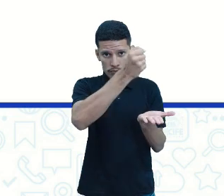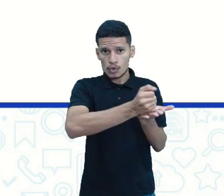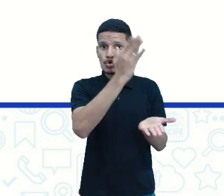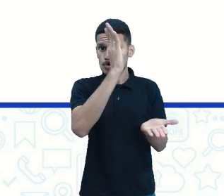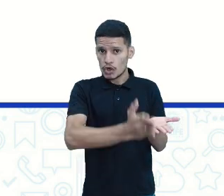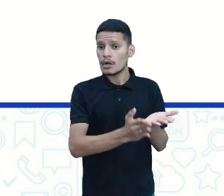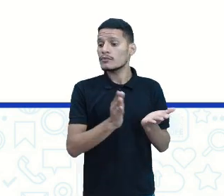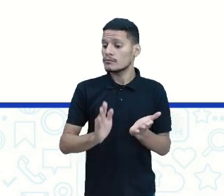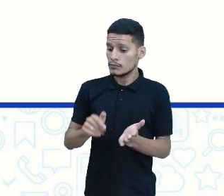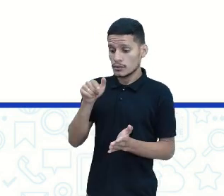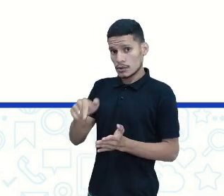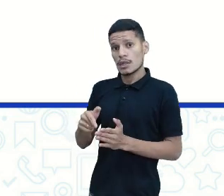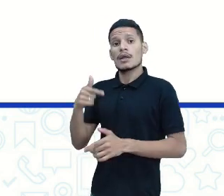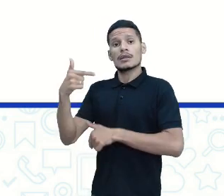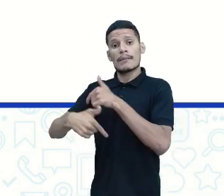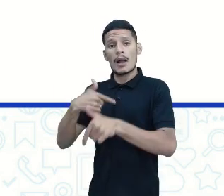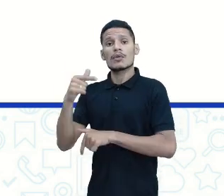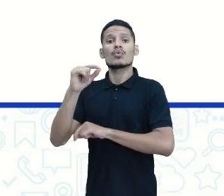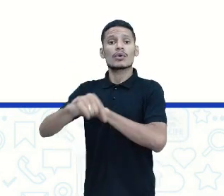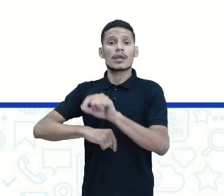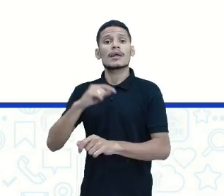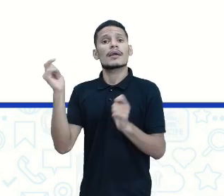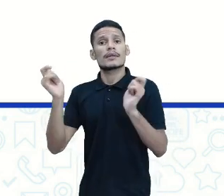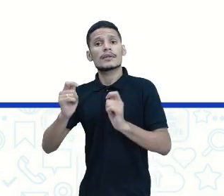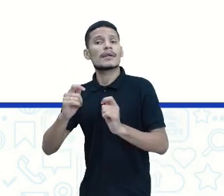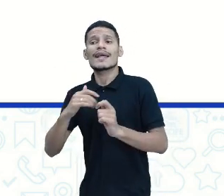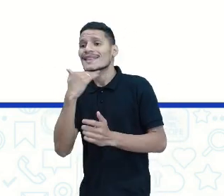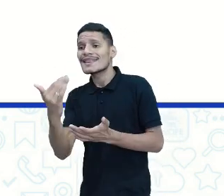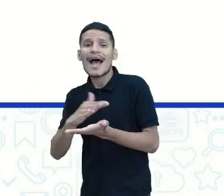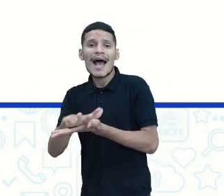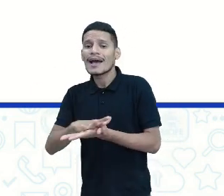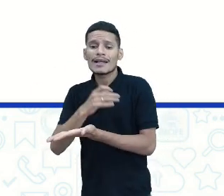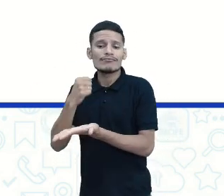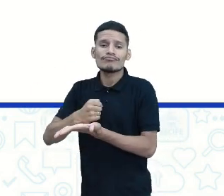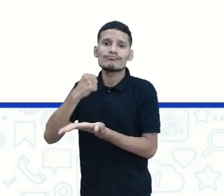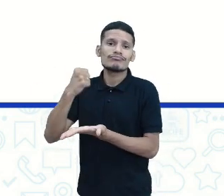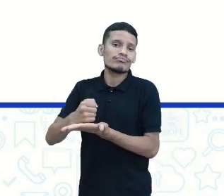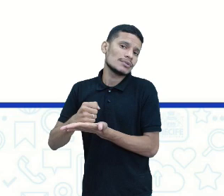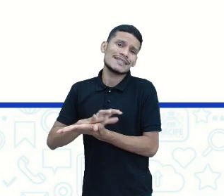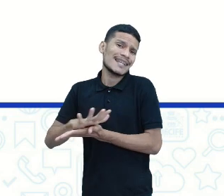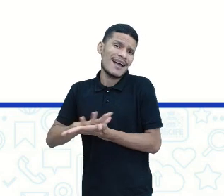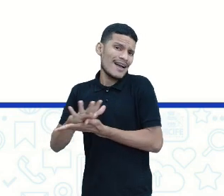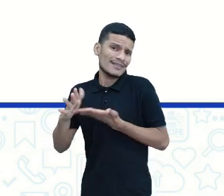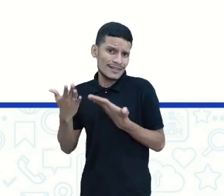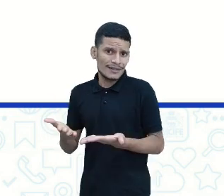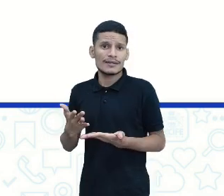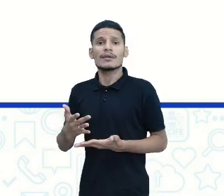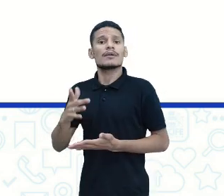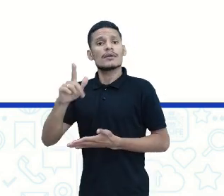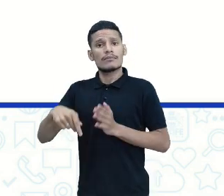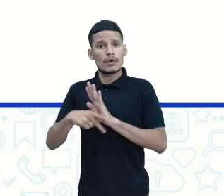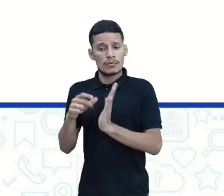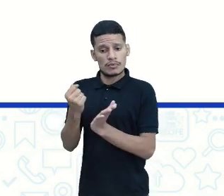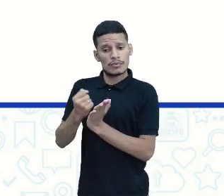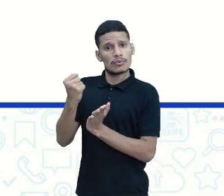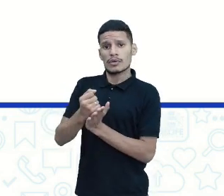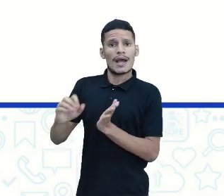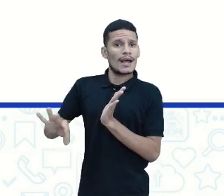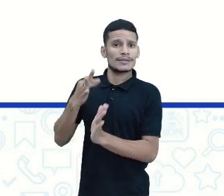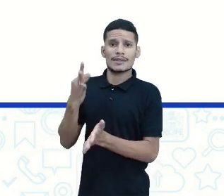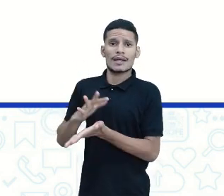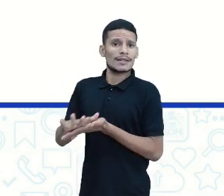uma atividade profissional realizada sem que seja regulamentada através da legislação trabalhista. A carteira de trabalho não é